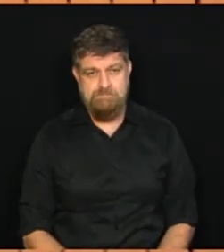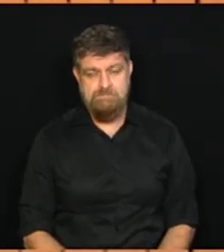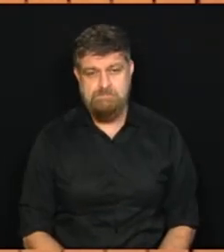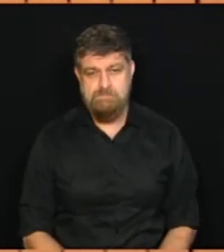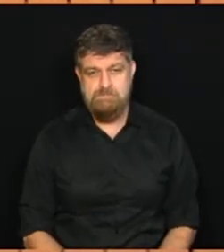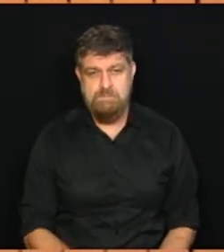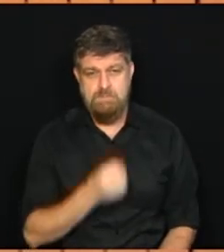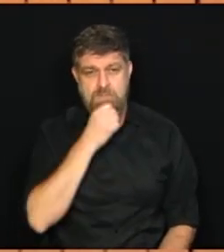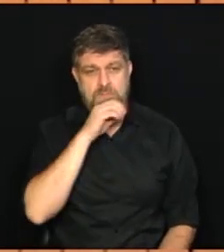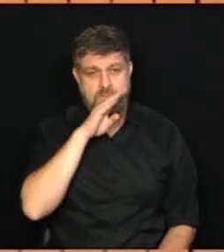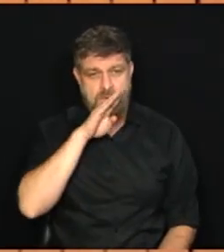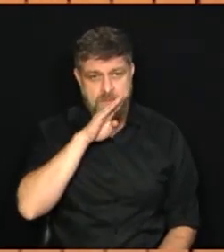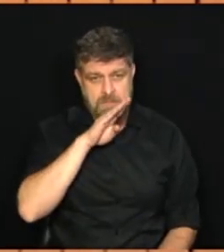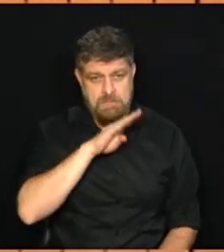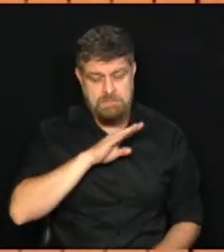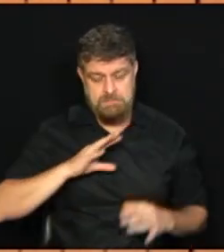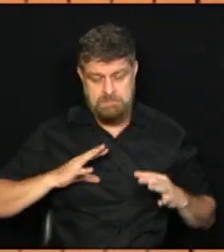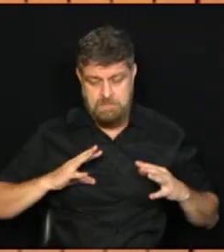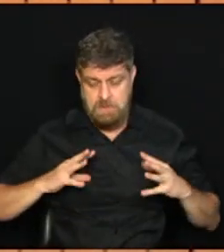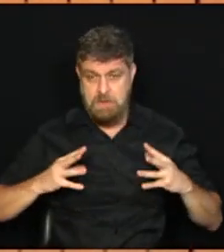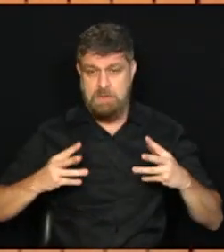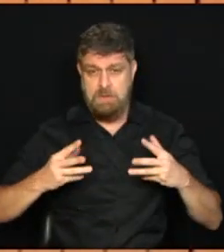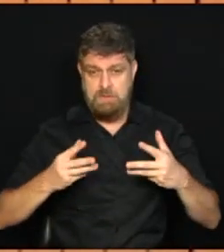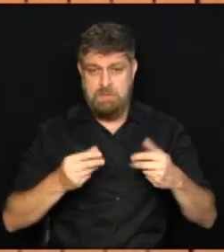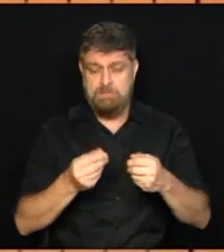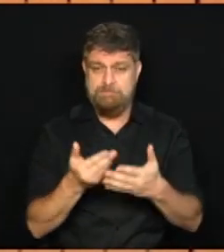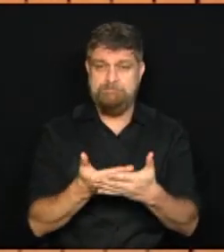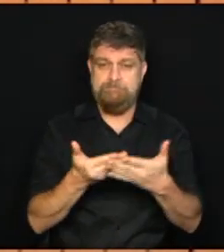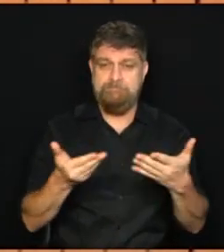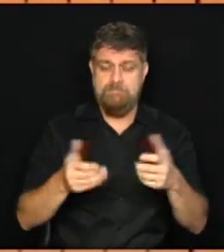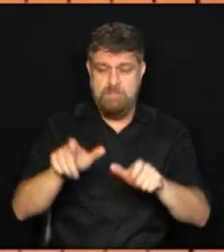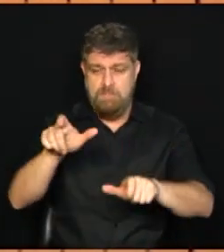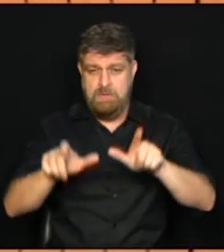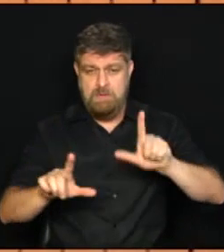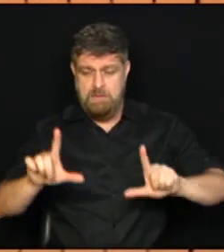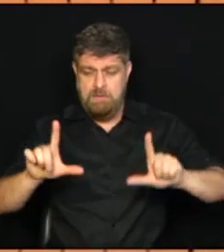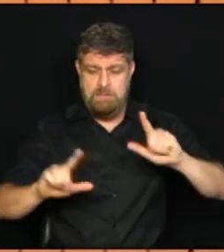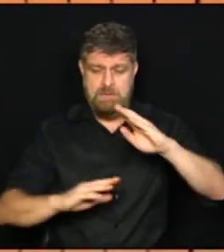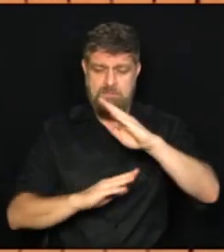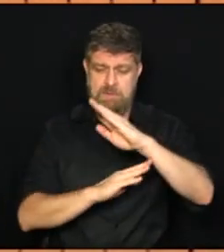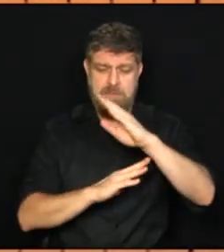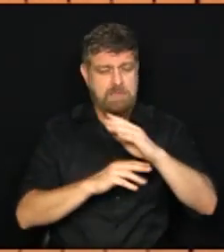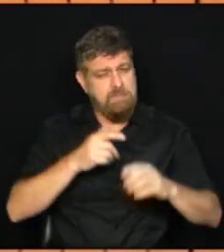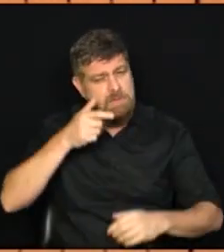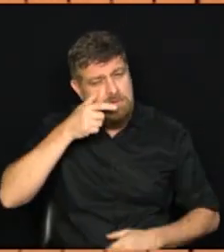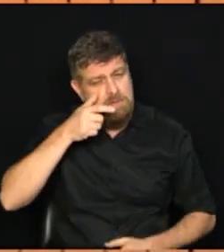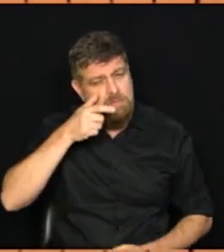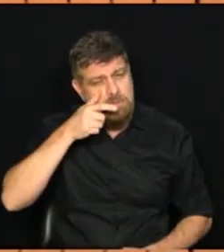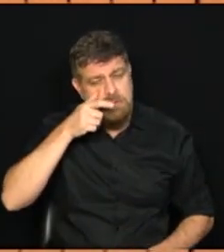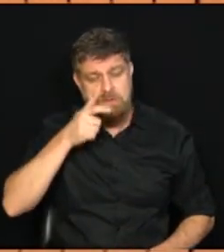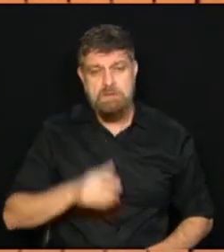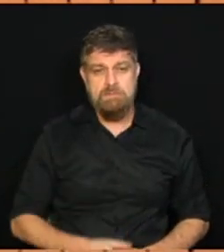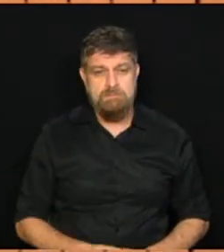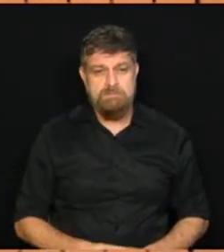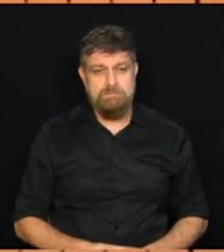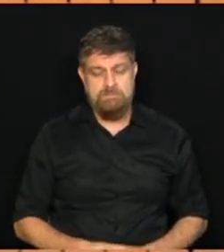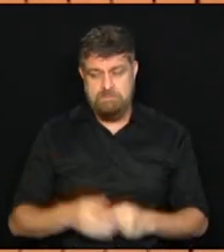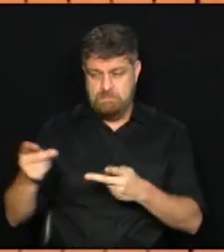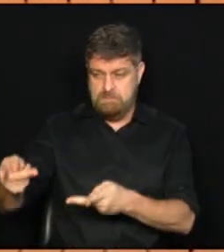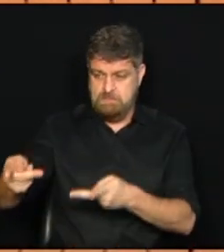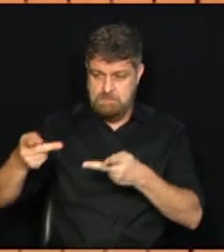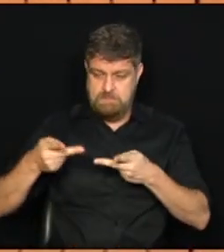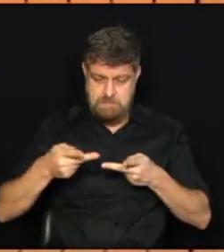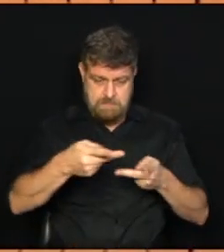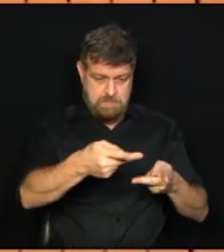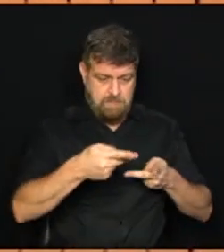Muito boa tarde a todos, público que nos acompanha pela TV Câmara, todos os nossos convidados, que eu já vou